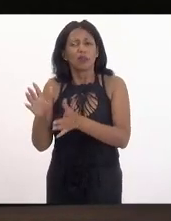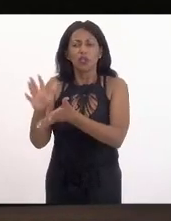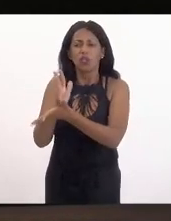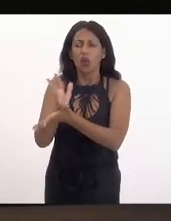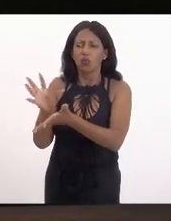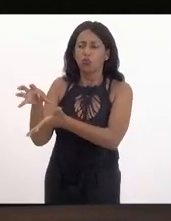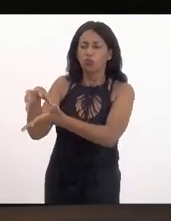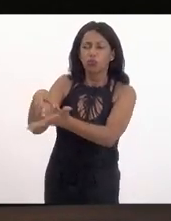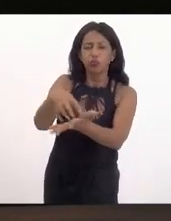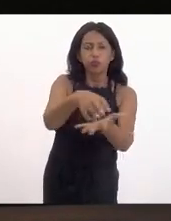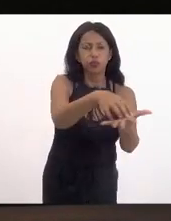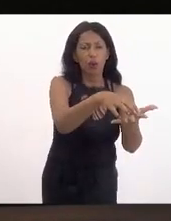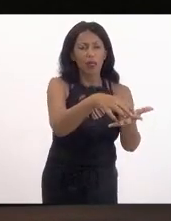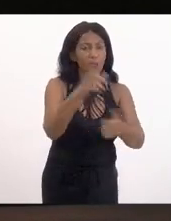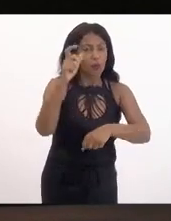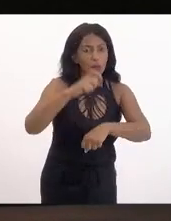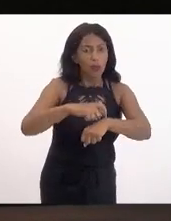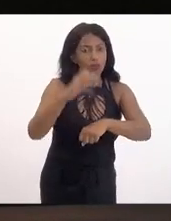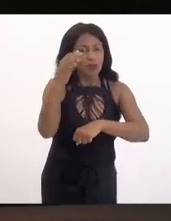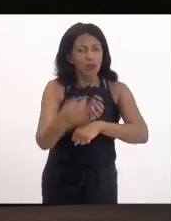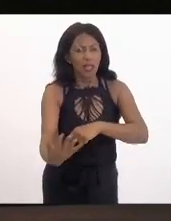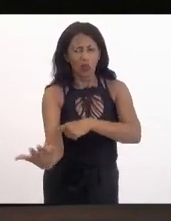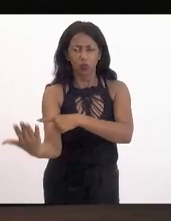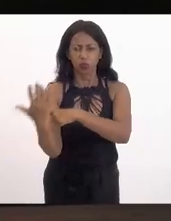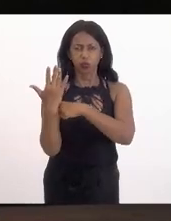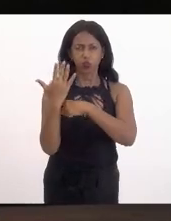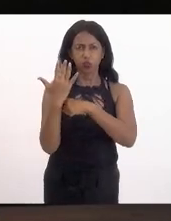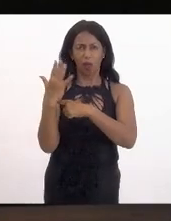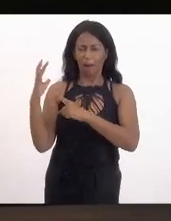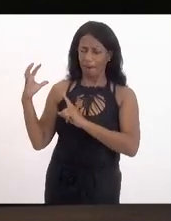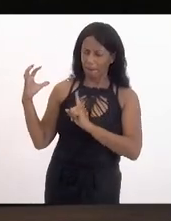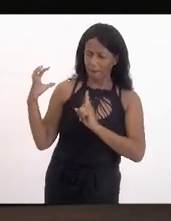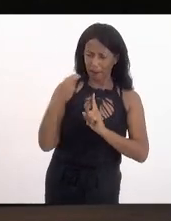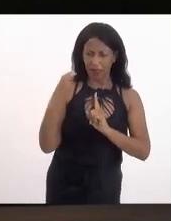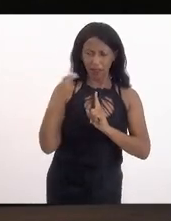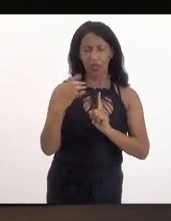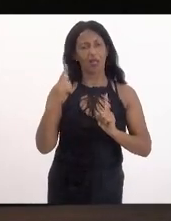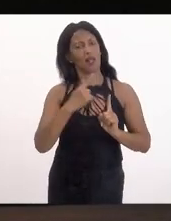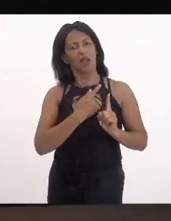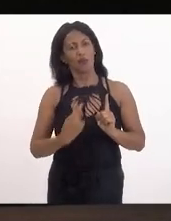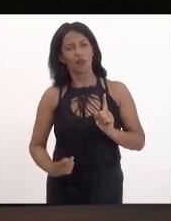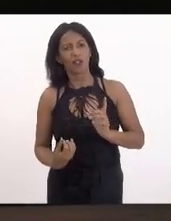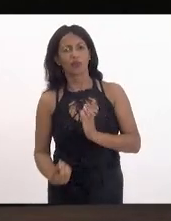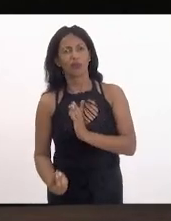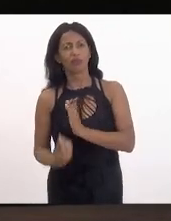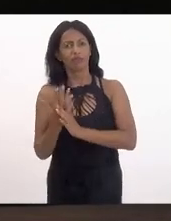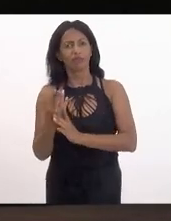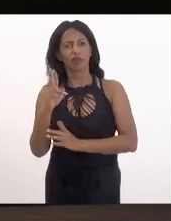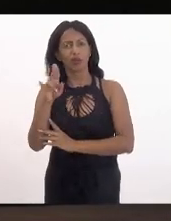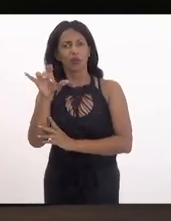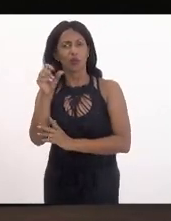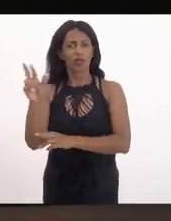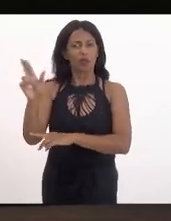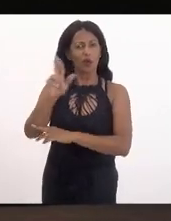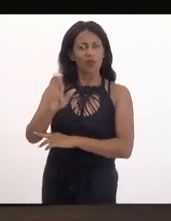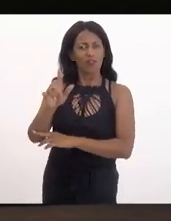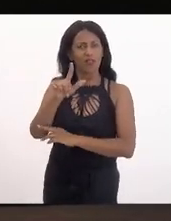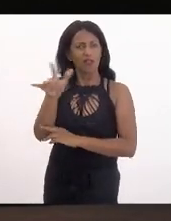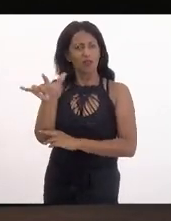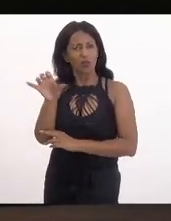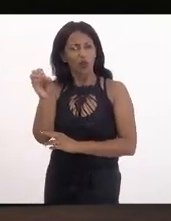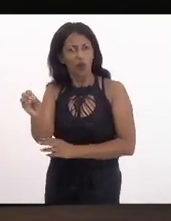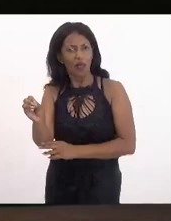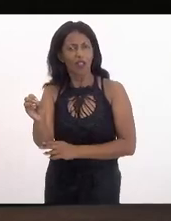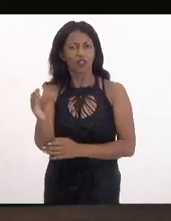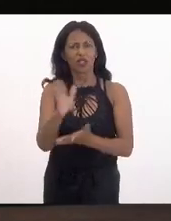atores políticos que ajudaram naquele momento para pressionar a Governadora a implantar ao rezo a universidade da Zona Oeste